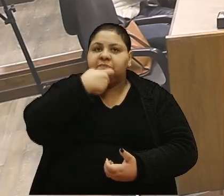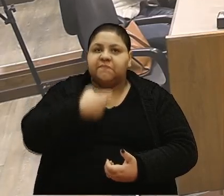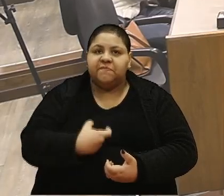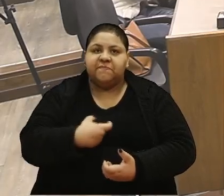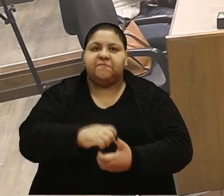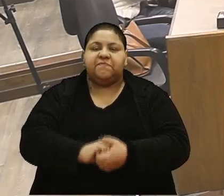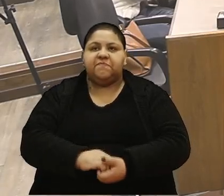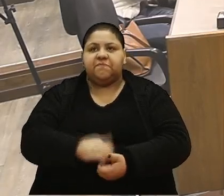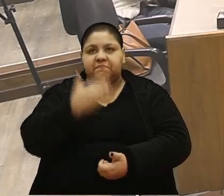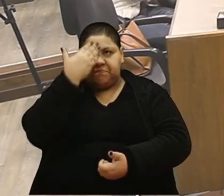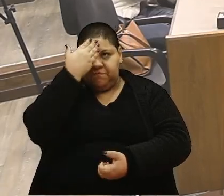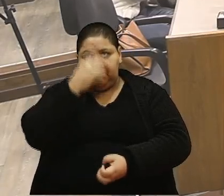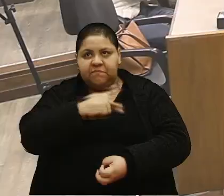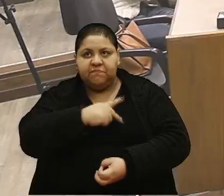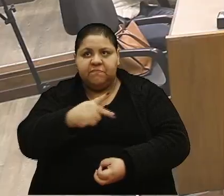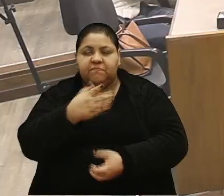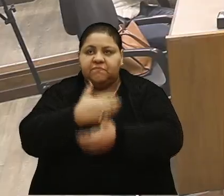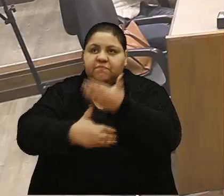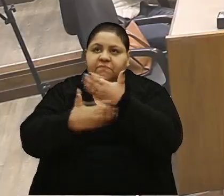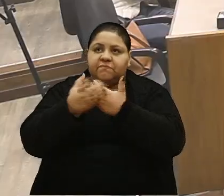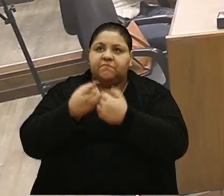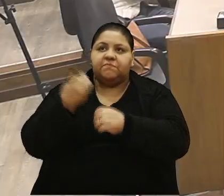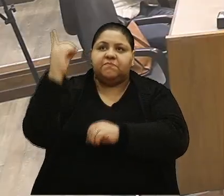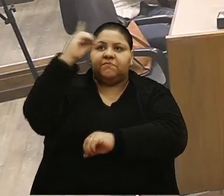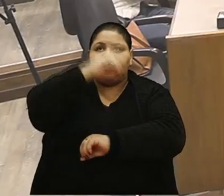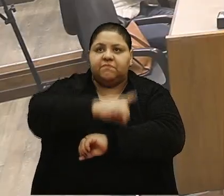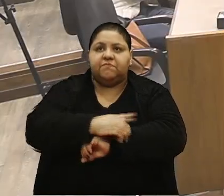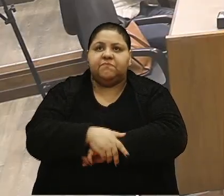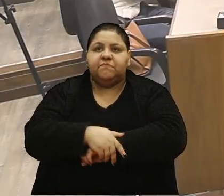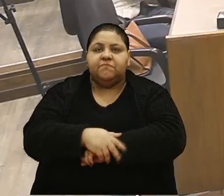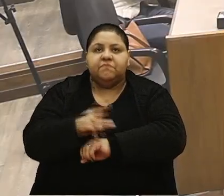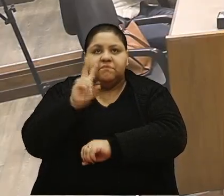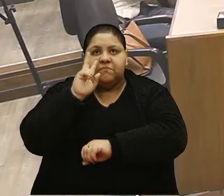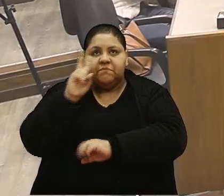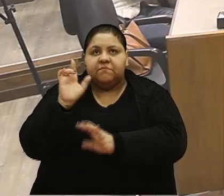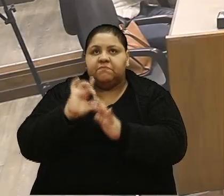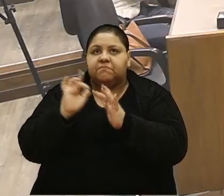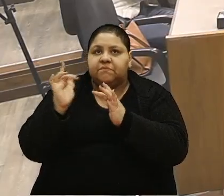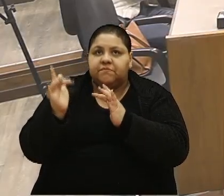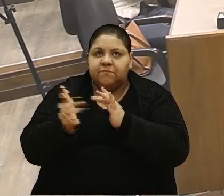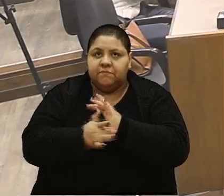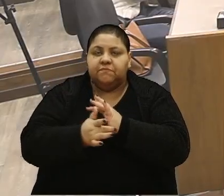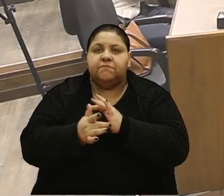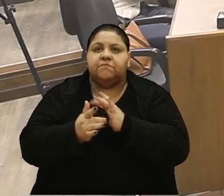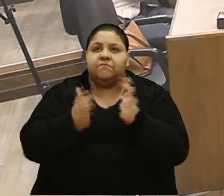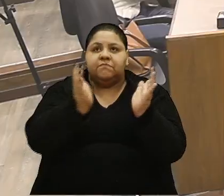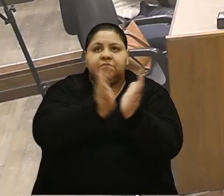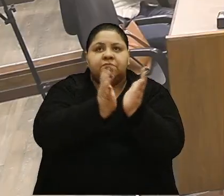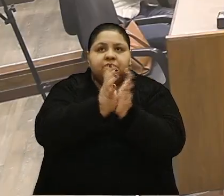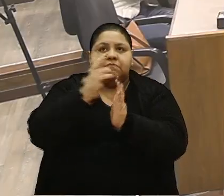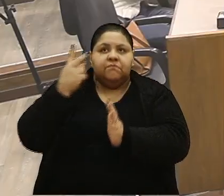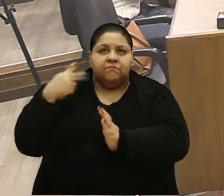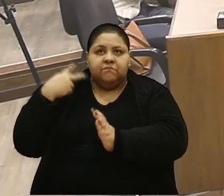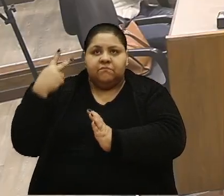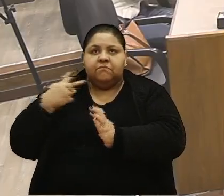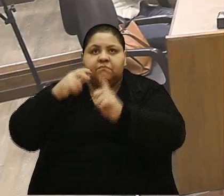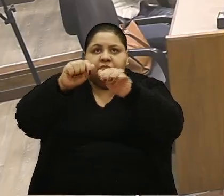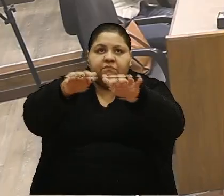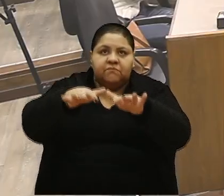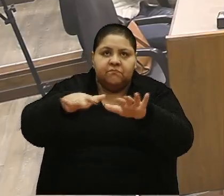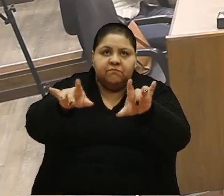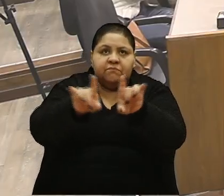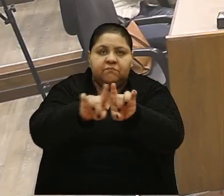senhor presidente. A todos um bom dia. Quem está nos assistindo pelas redes sociais, os nobres colegas vereadores, a quem está aqui no nosso